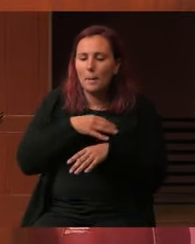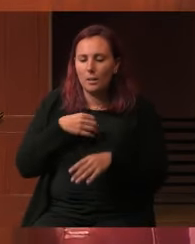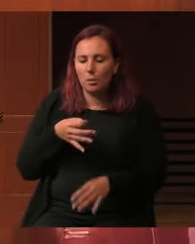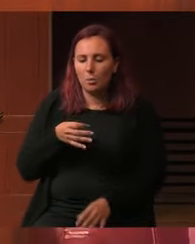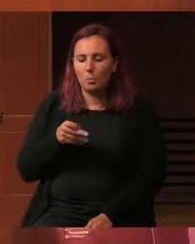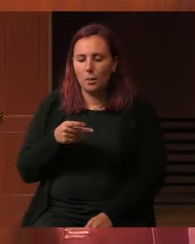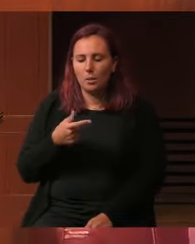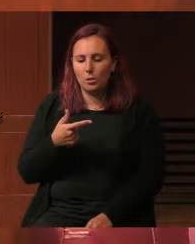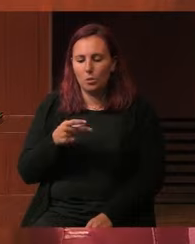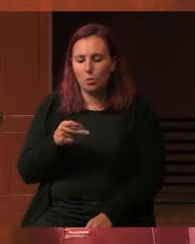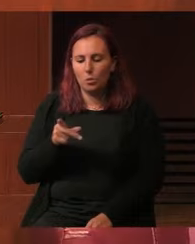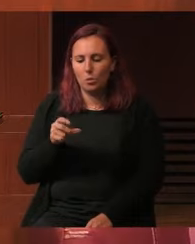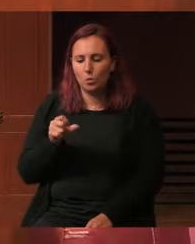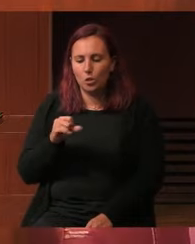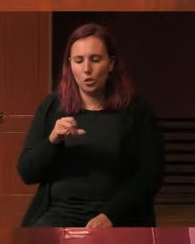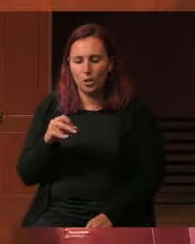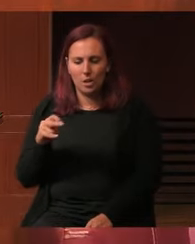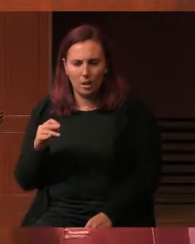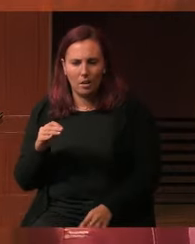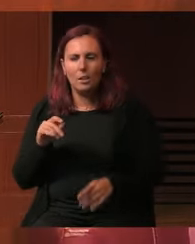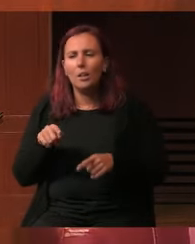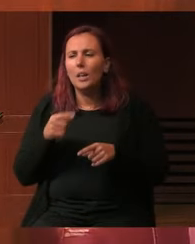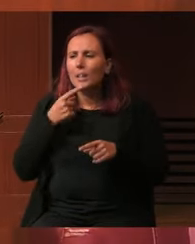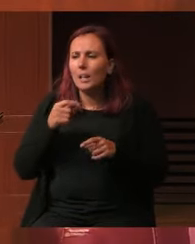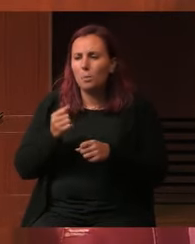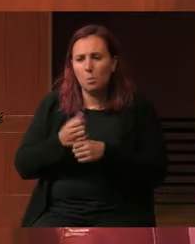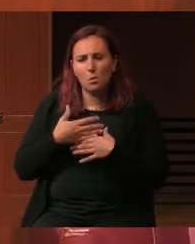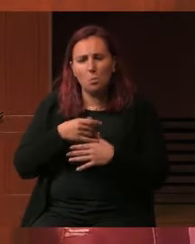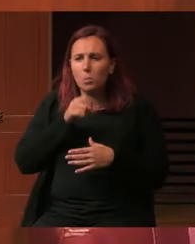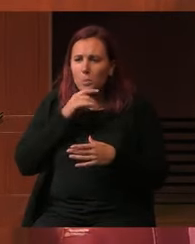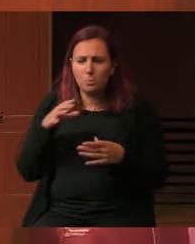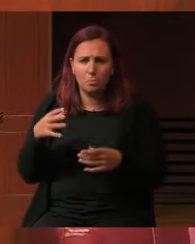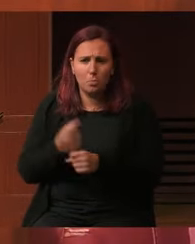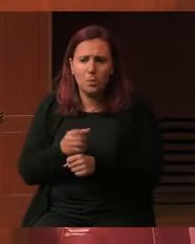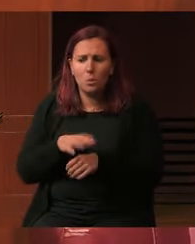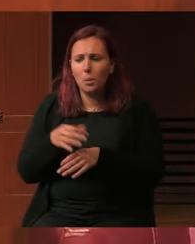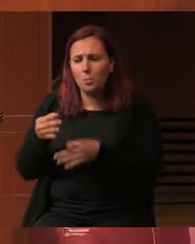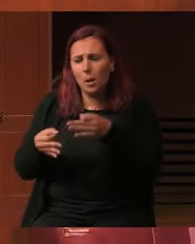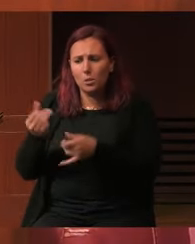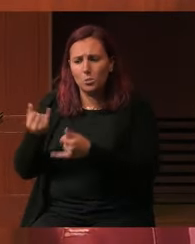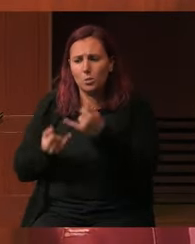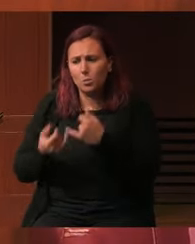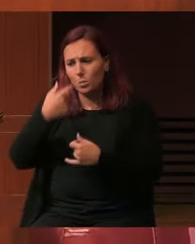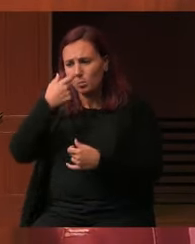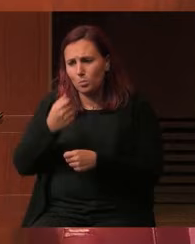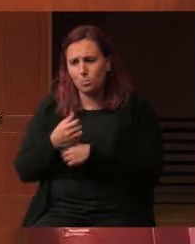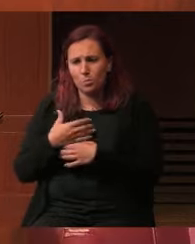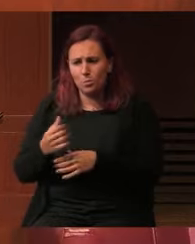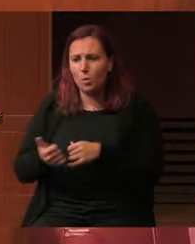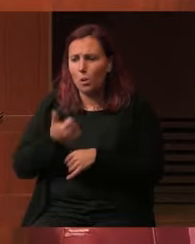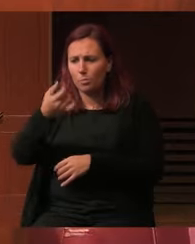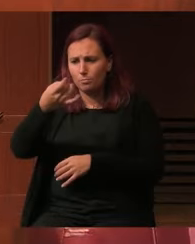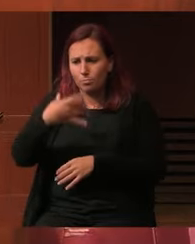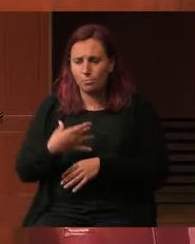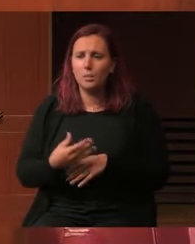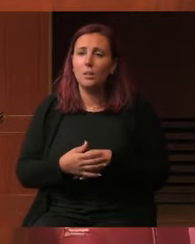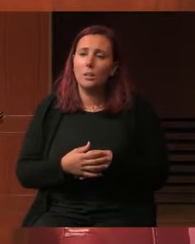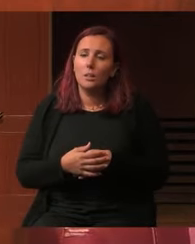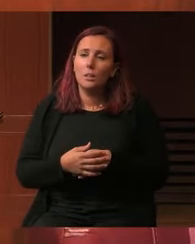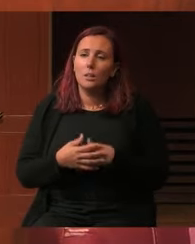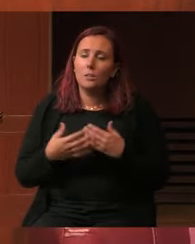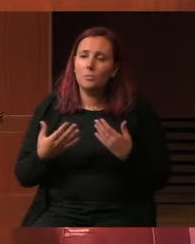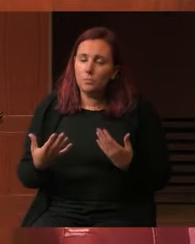para escolher patologia, eu diria que provavelmente é uma profissão que irá desaparecer, porque as máquinas vão ser muito melhores do que nós a fazer isso. E